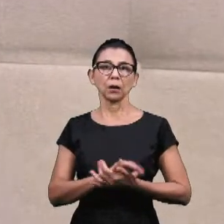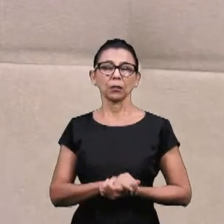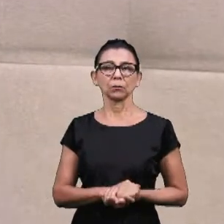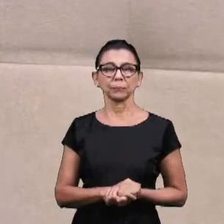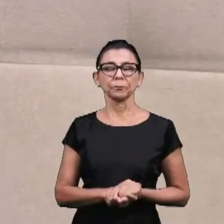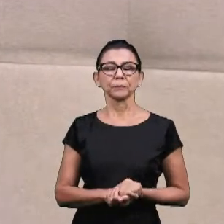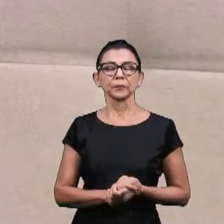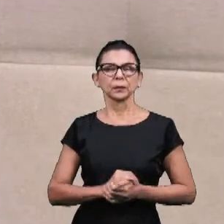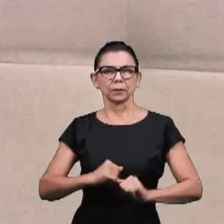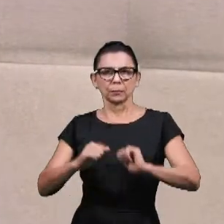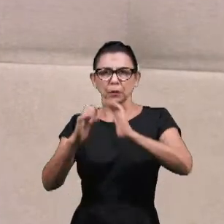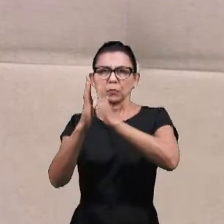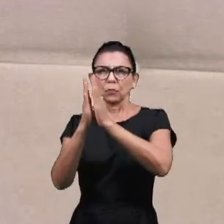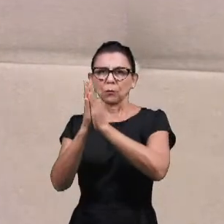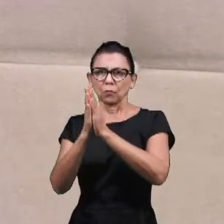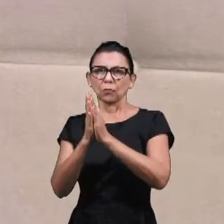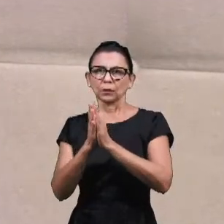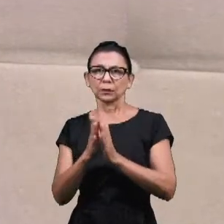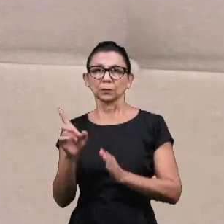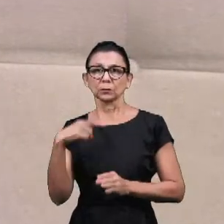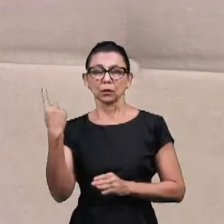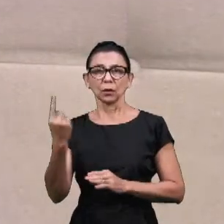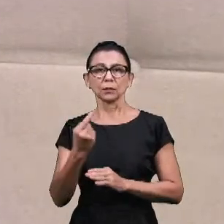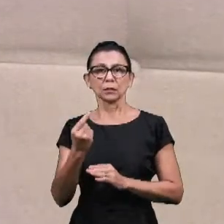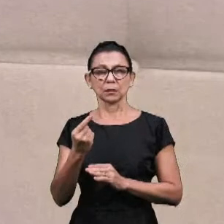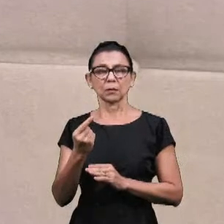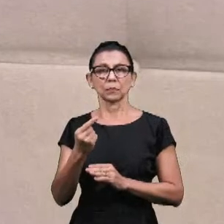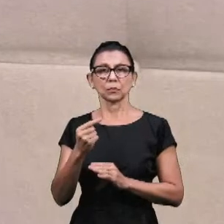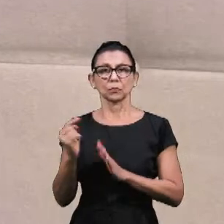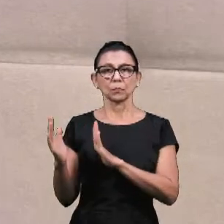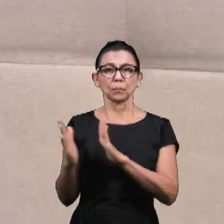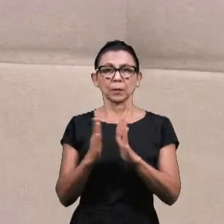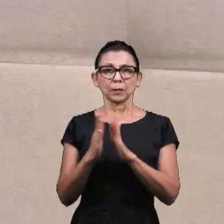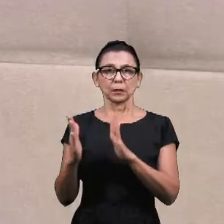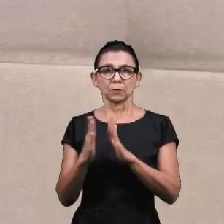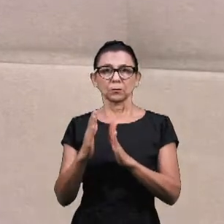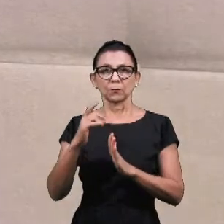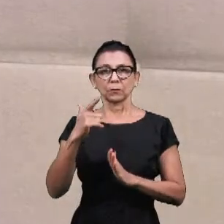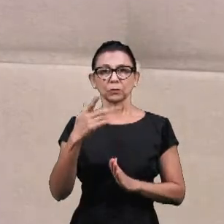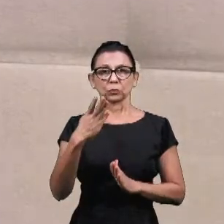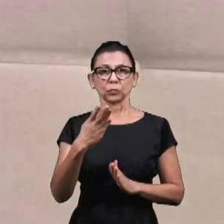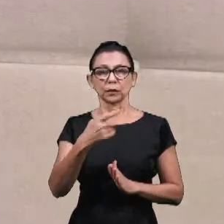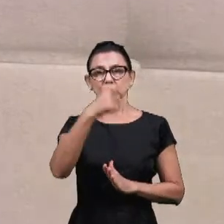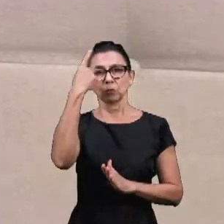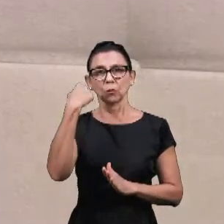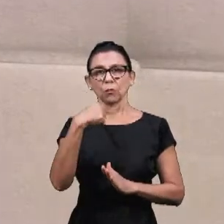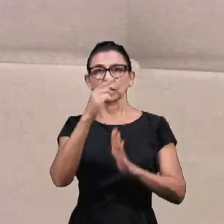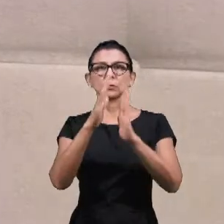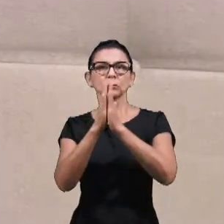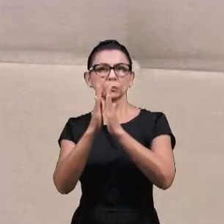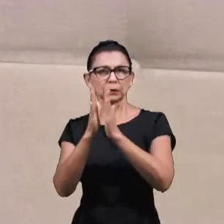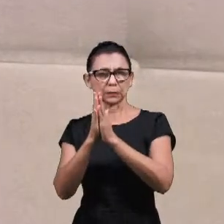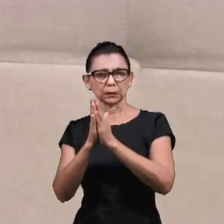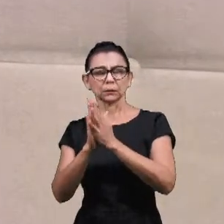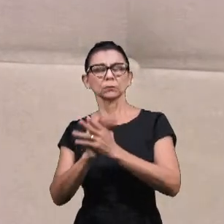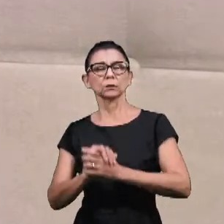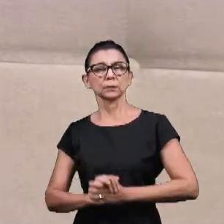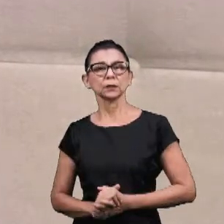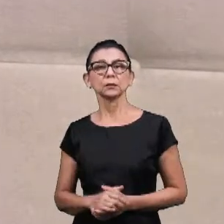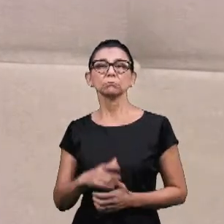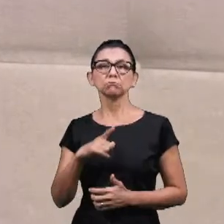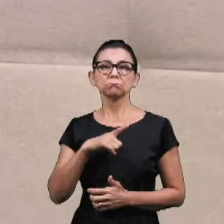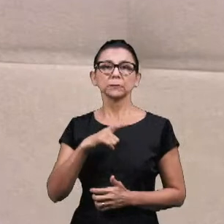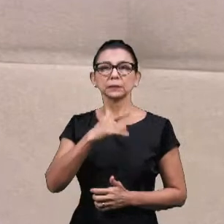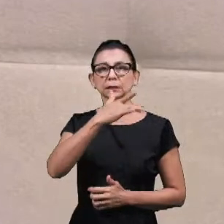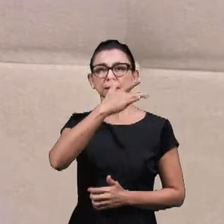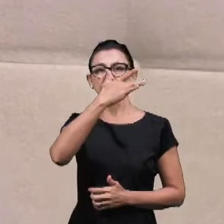horas de oração. Isso. Né? E, por certo, as experiências virão, irmãos que vão ter sinais, experiências. Então,